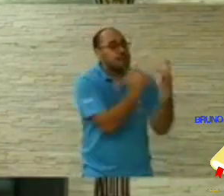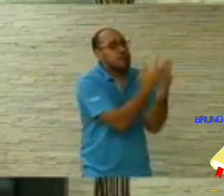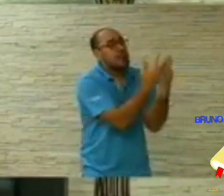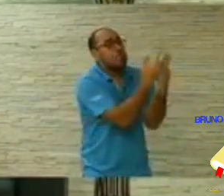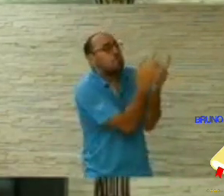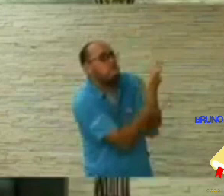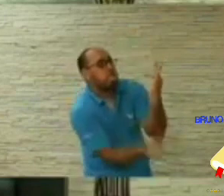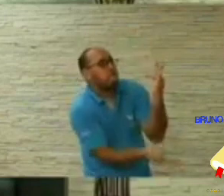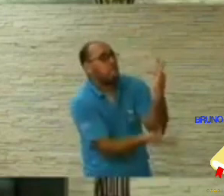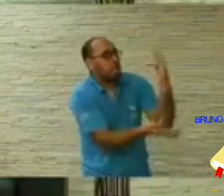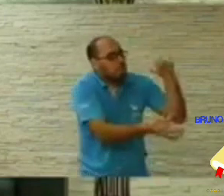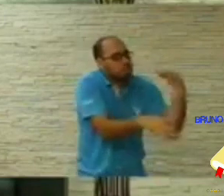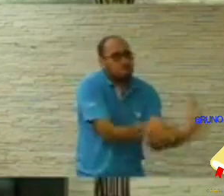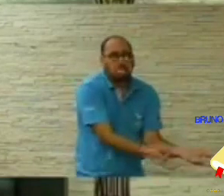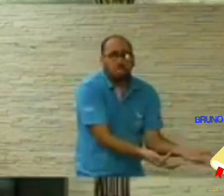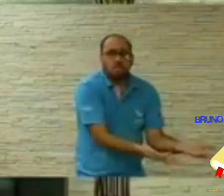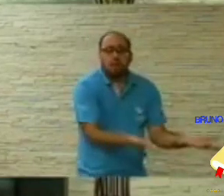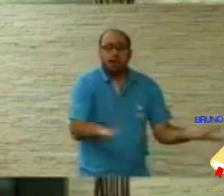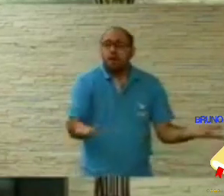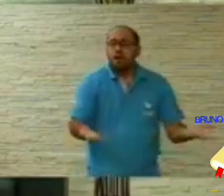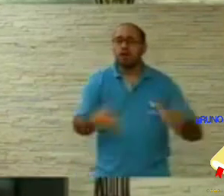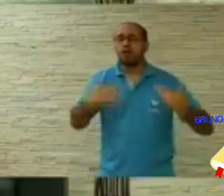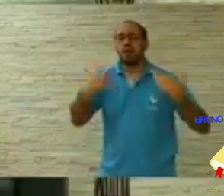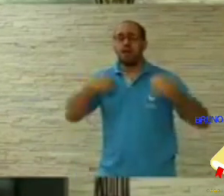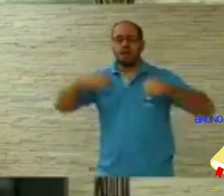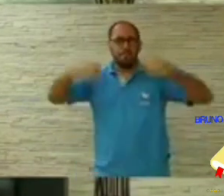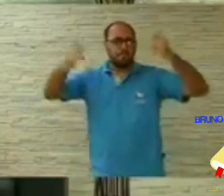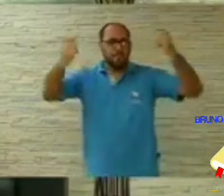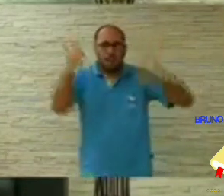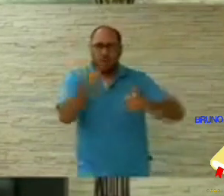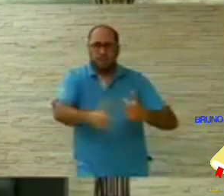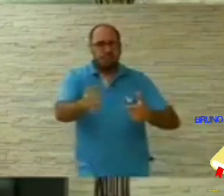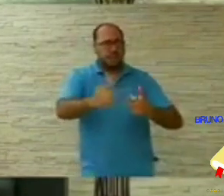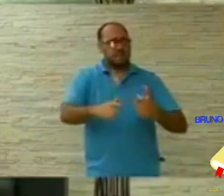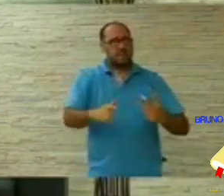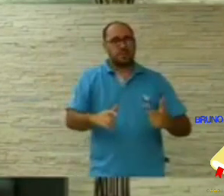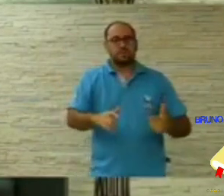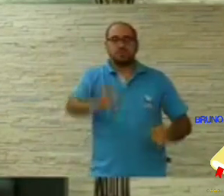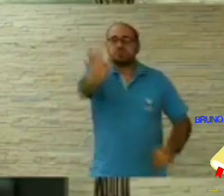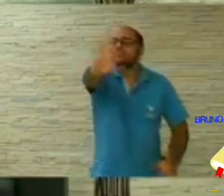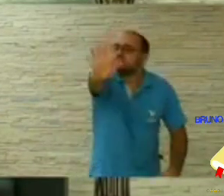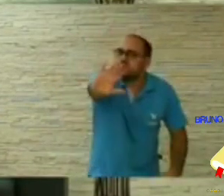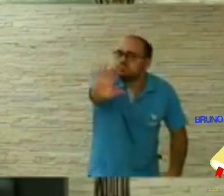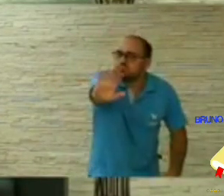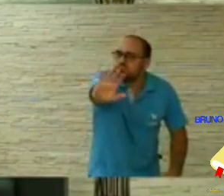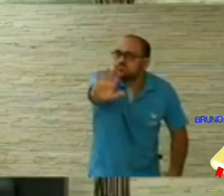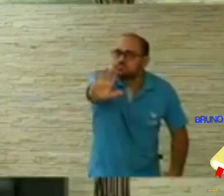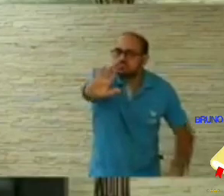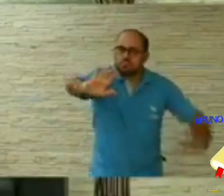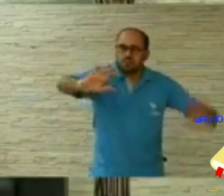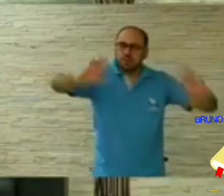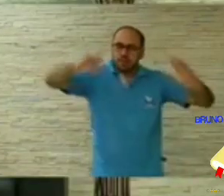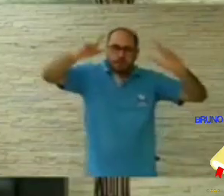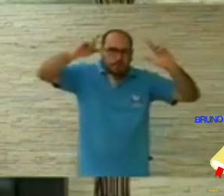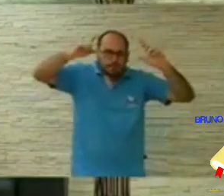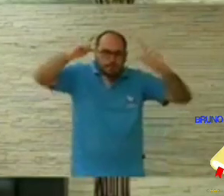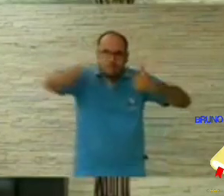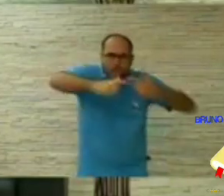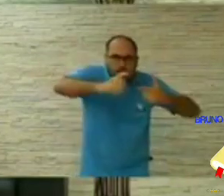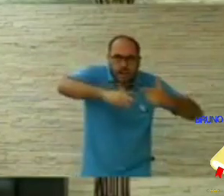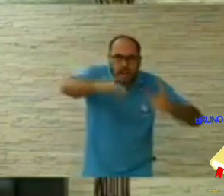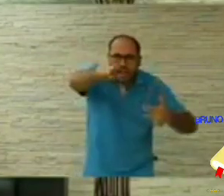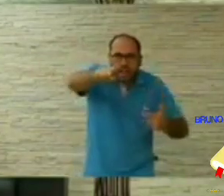alcançar aqui o plano de Deus na minha vida, porque eu acho que eu sou amaldiçoado. Saiba de uma coisa: não caia nessa armadilha do